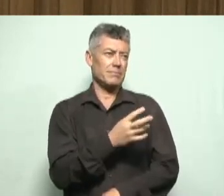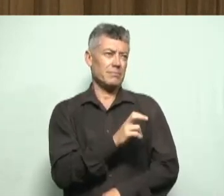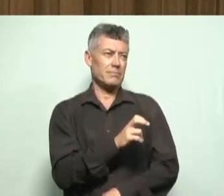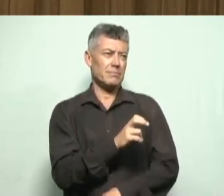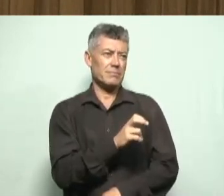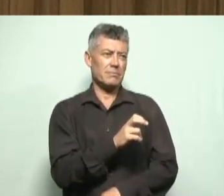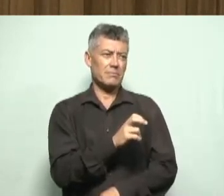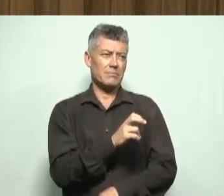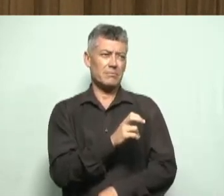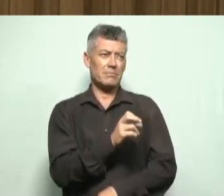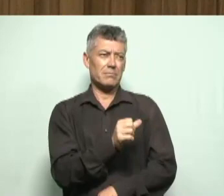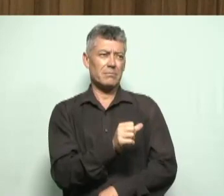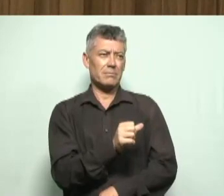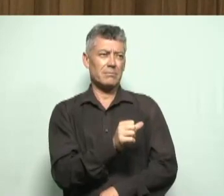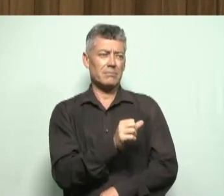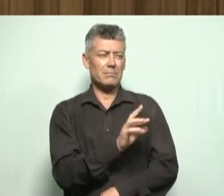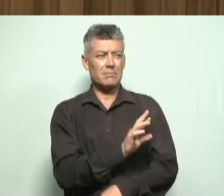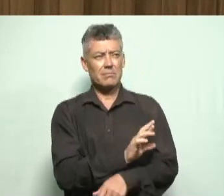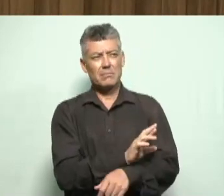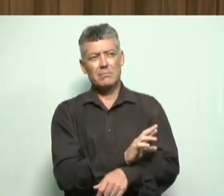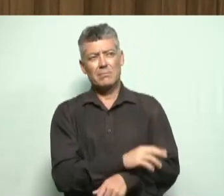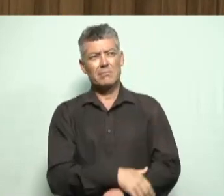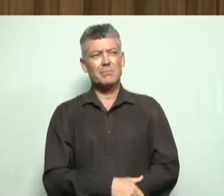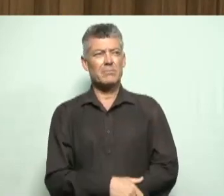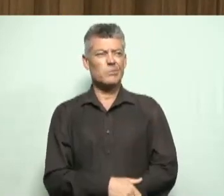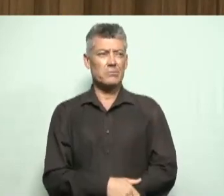1415, 1416, Robson Cavalho.